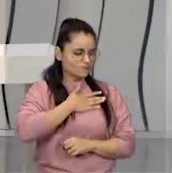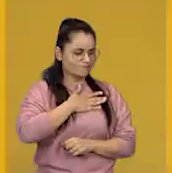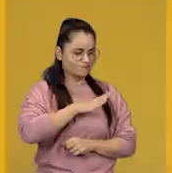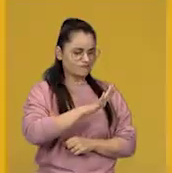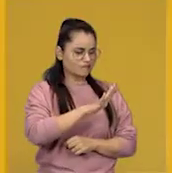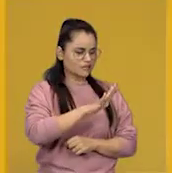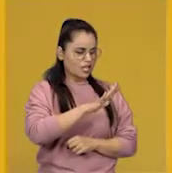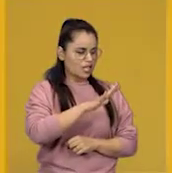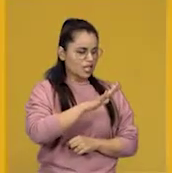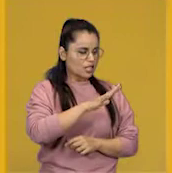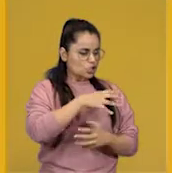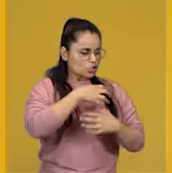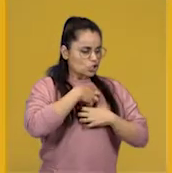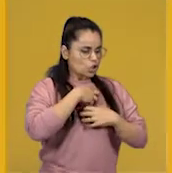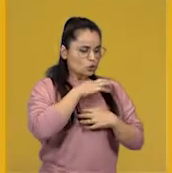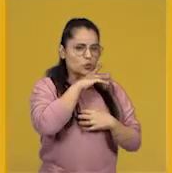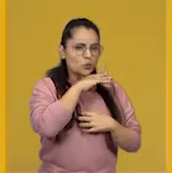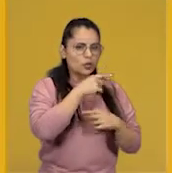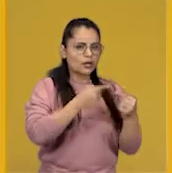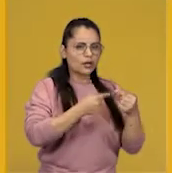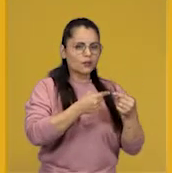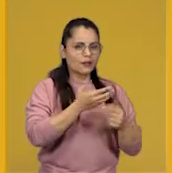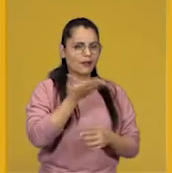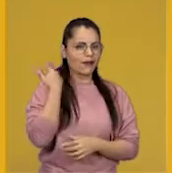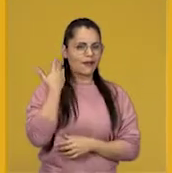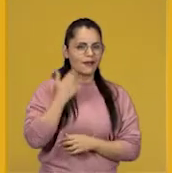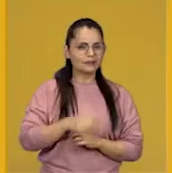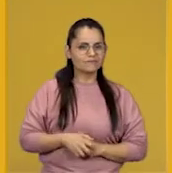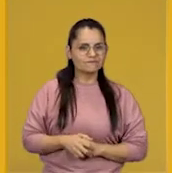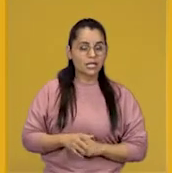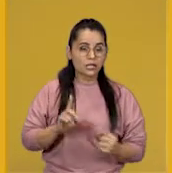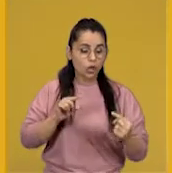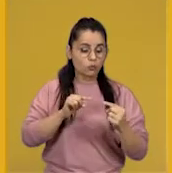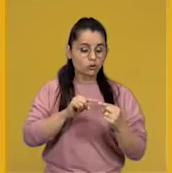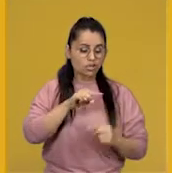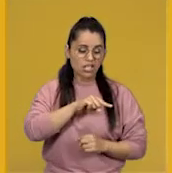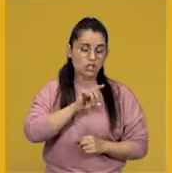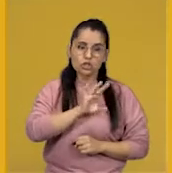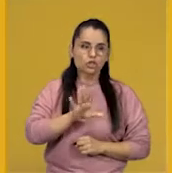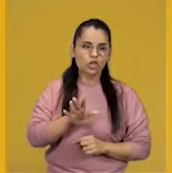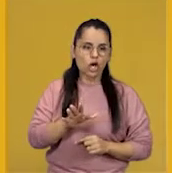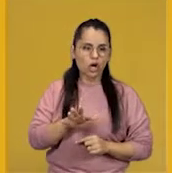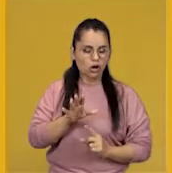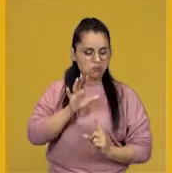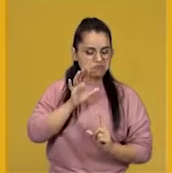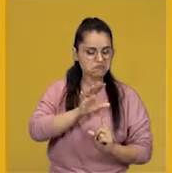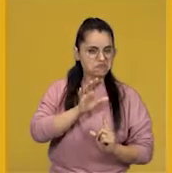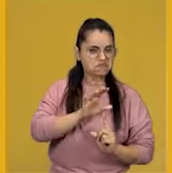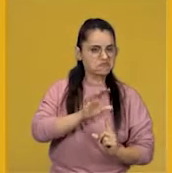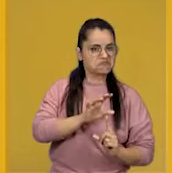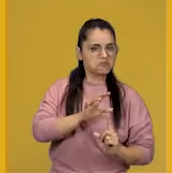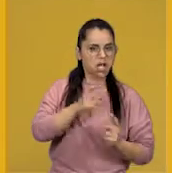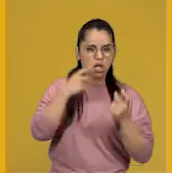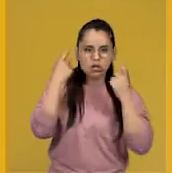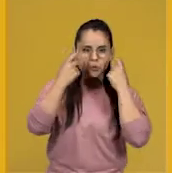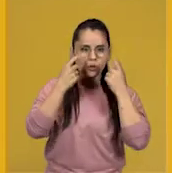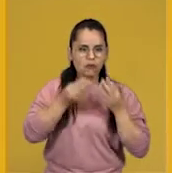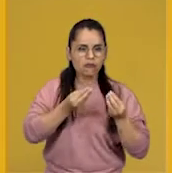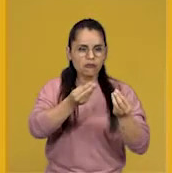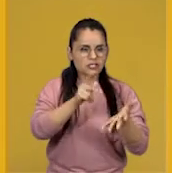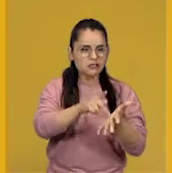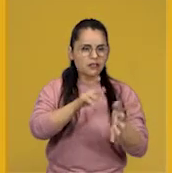da época. Então, o objetivo deles era apenas convencer e não preocupava em oferecer a